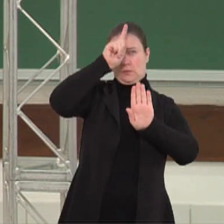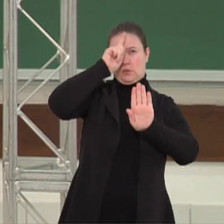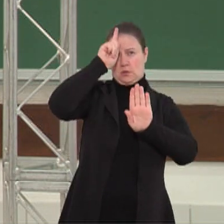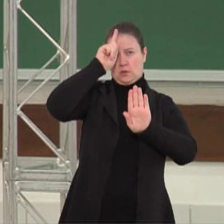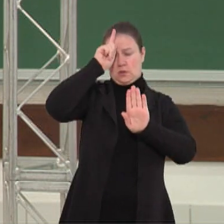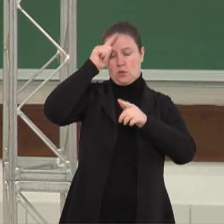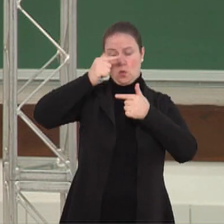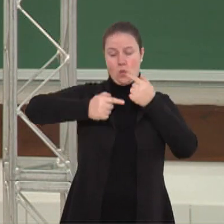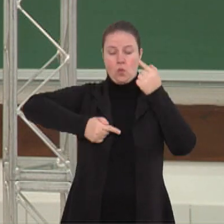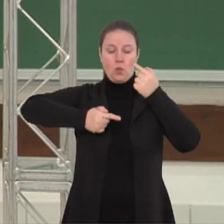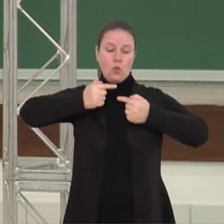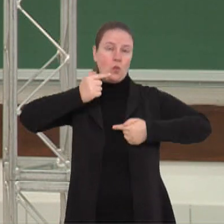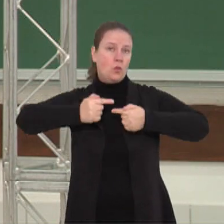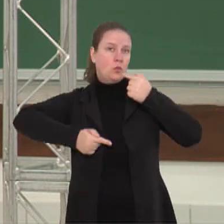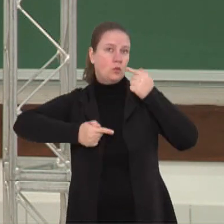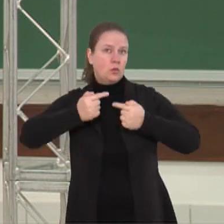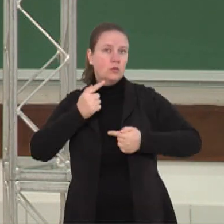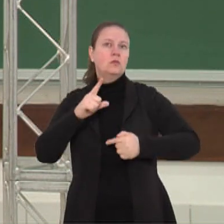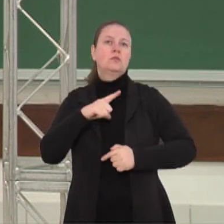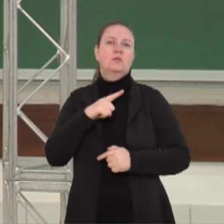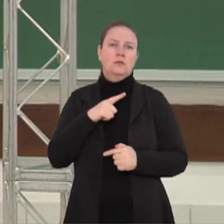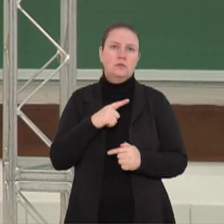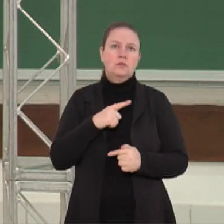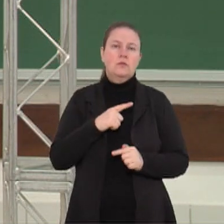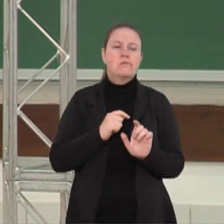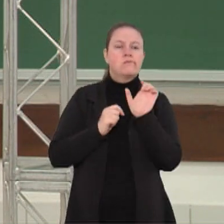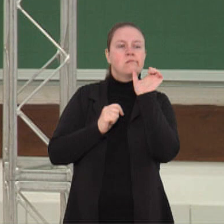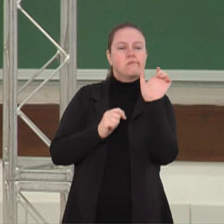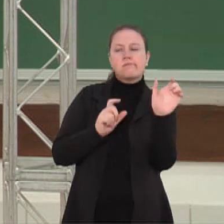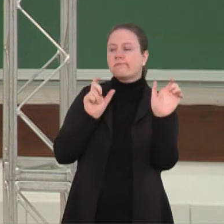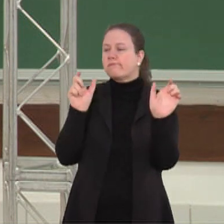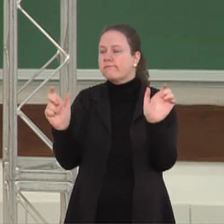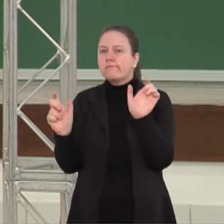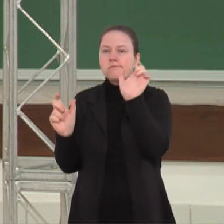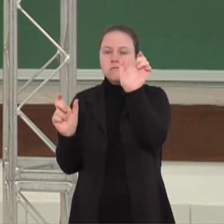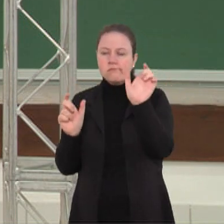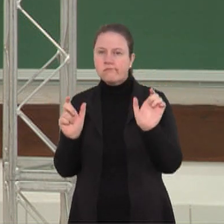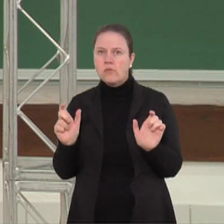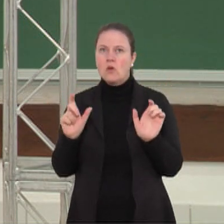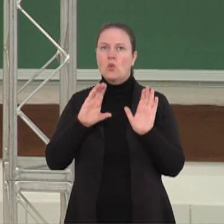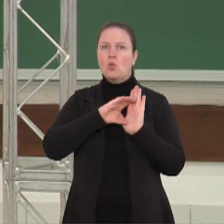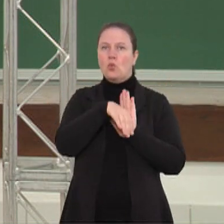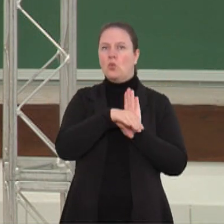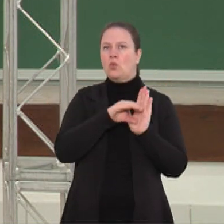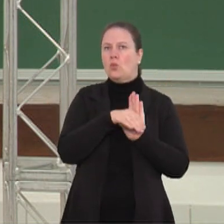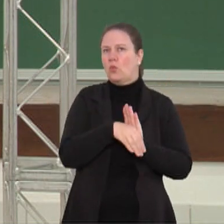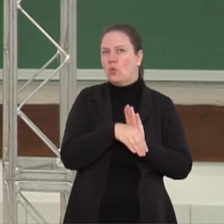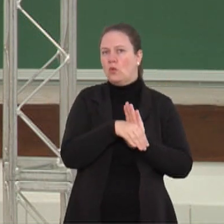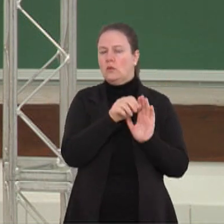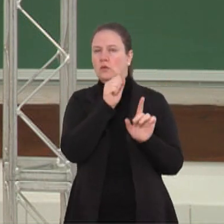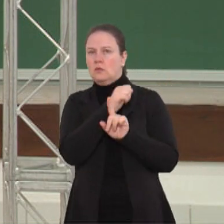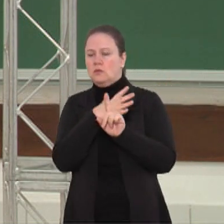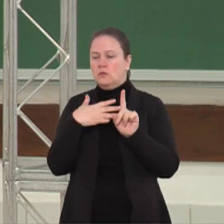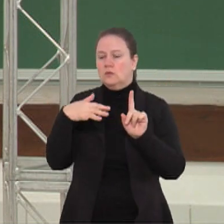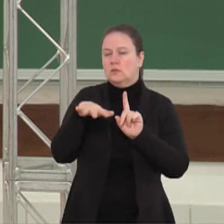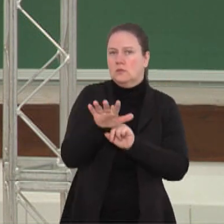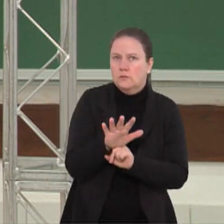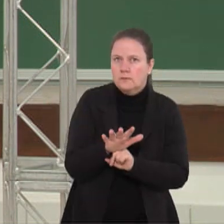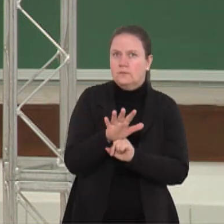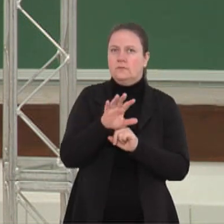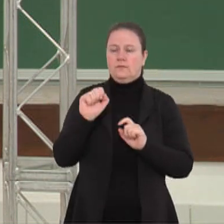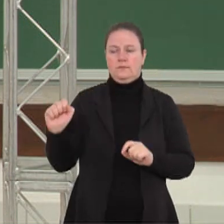Por trás desses termos tem todo um conceito de sociedade,